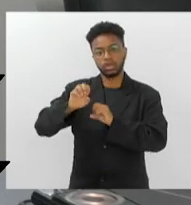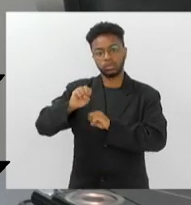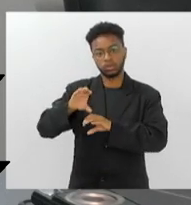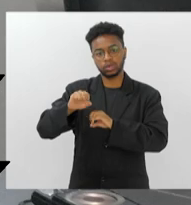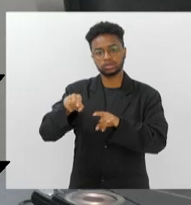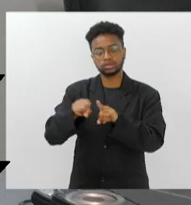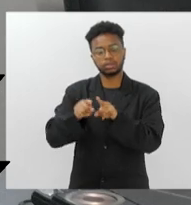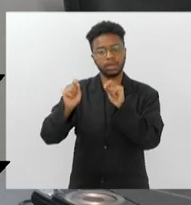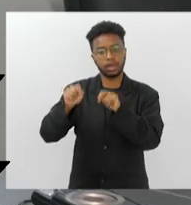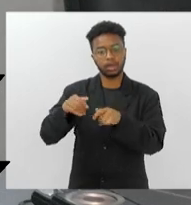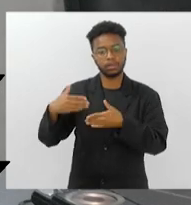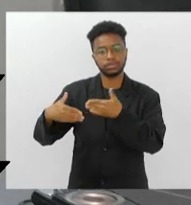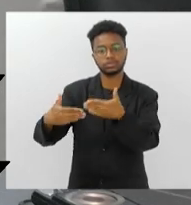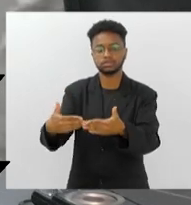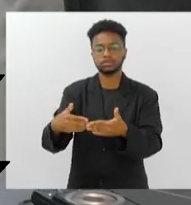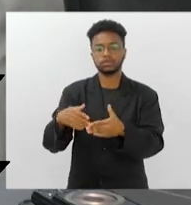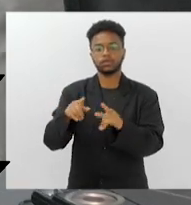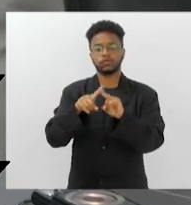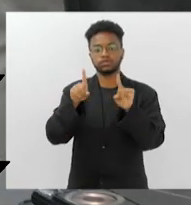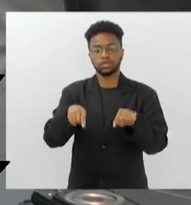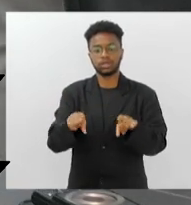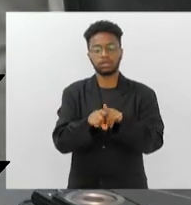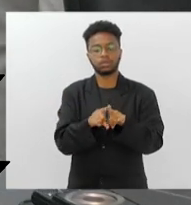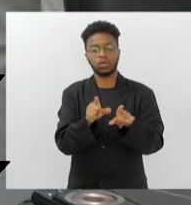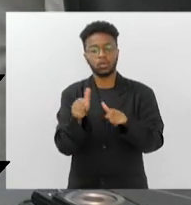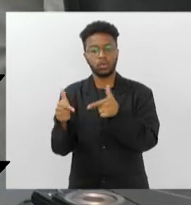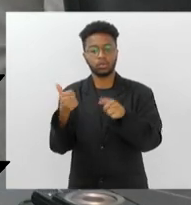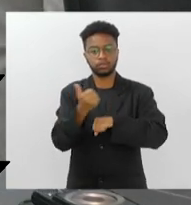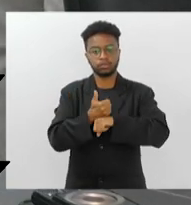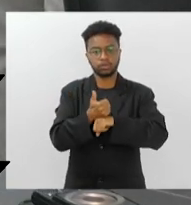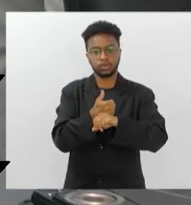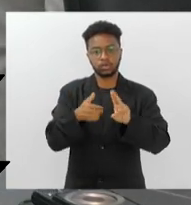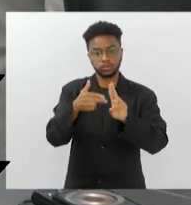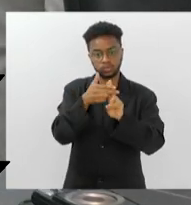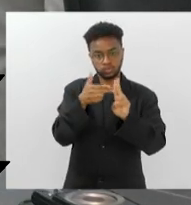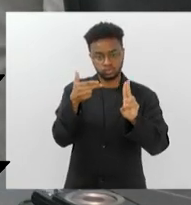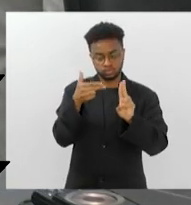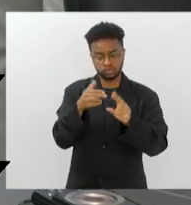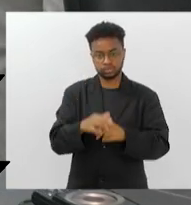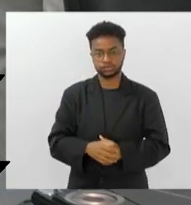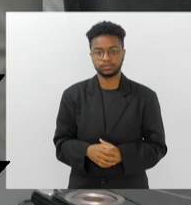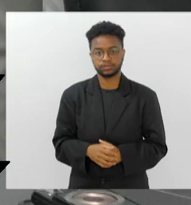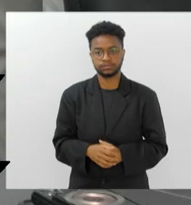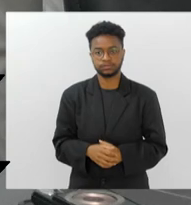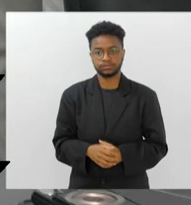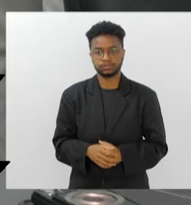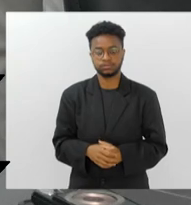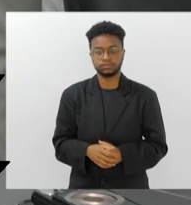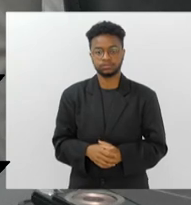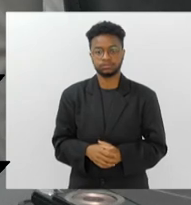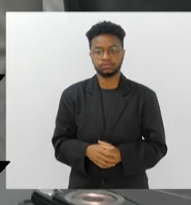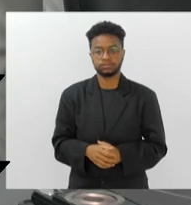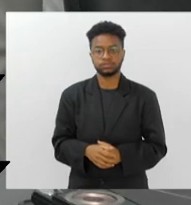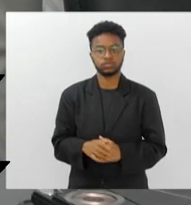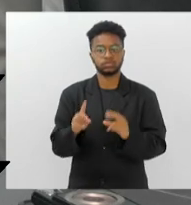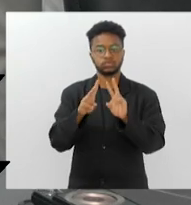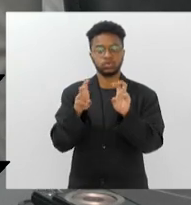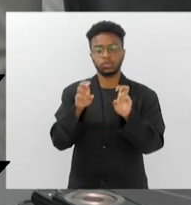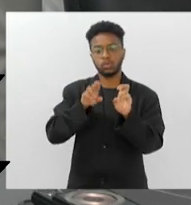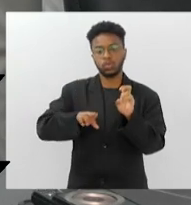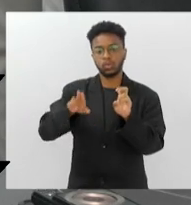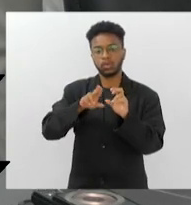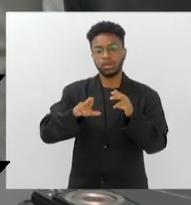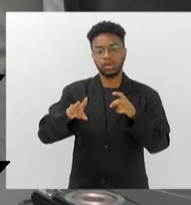capacitação permanente dos Servidores e demais profissionais do sistema único de saúde SUS sobre a prescrição e o uso medicinal da